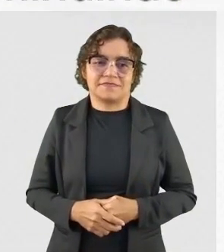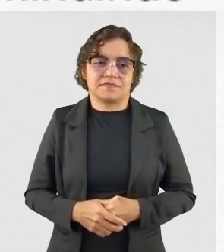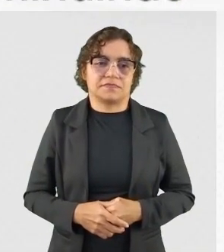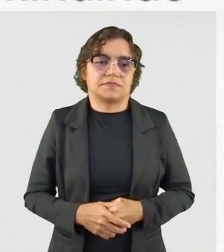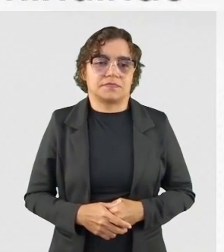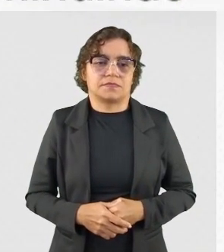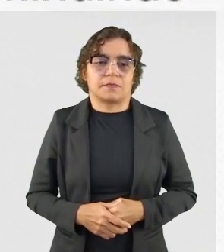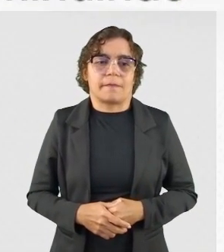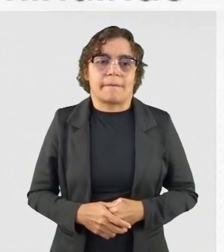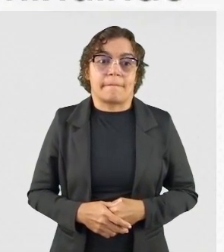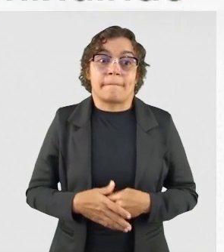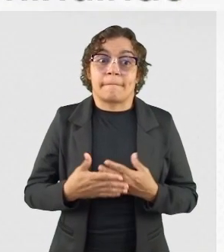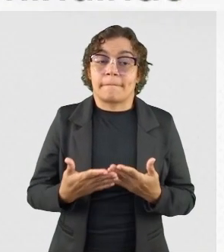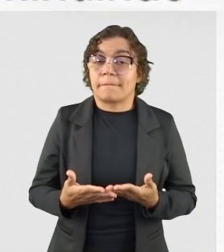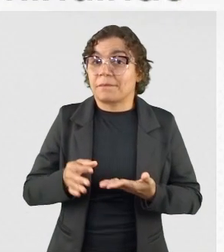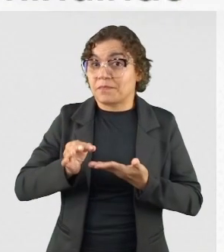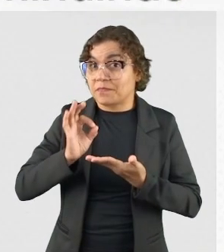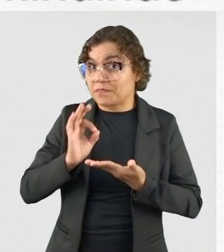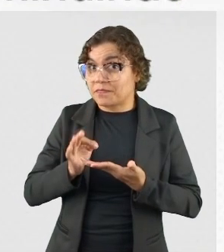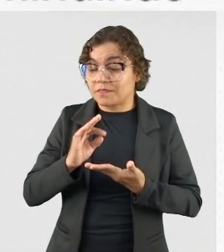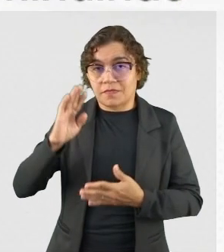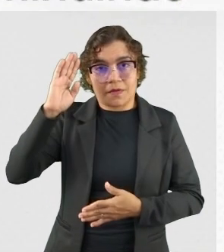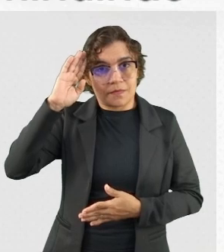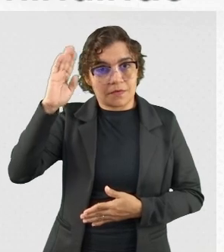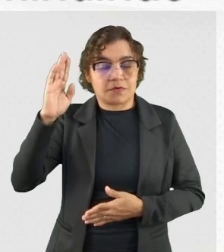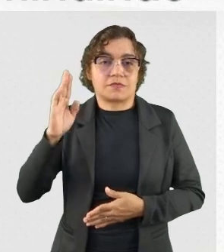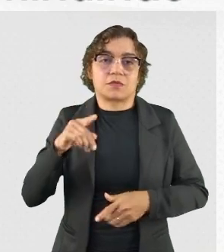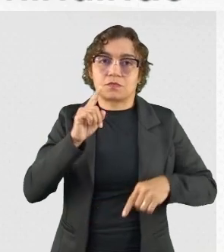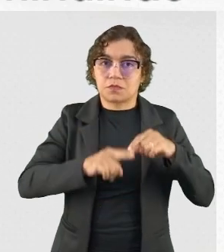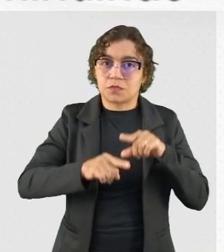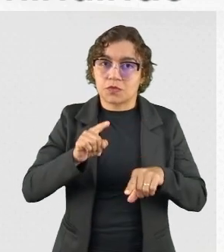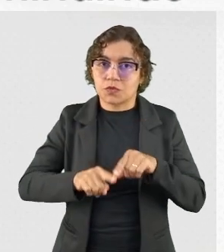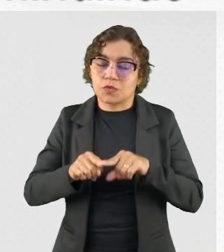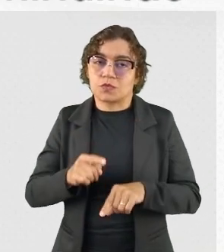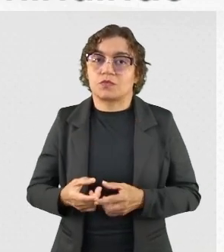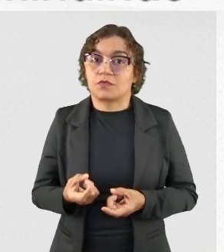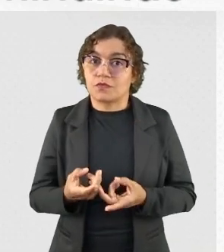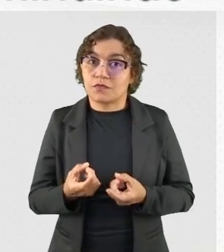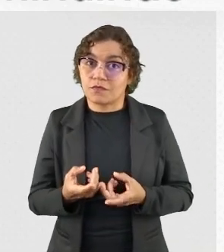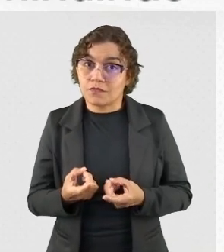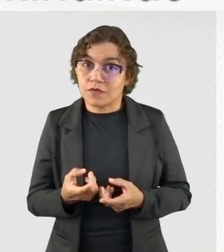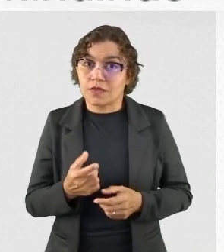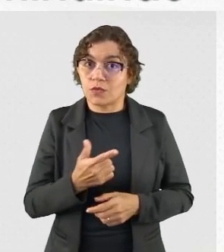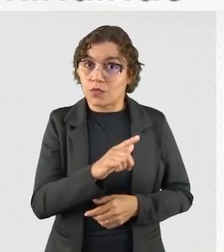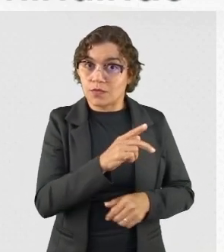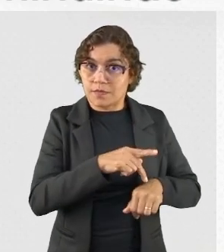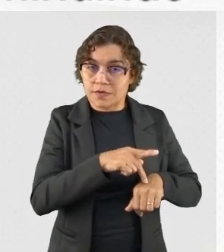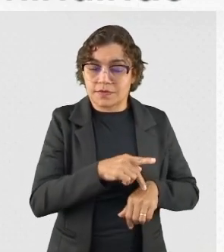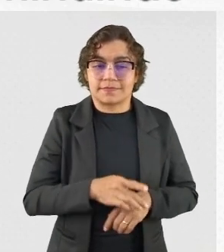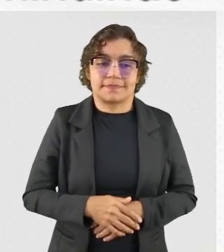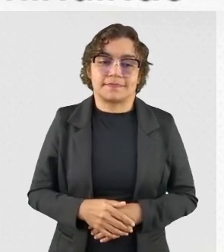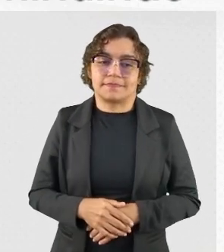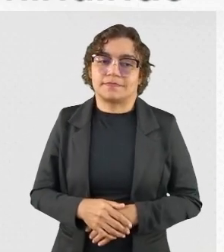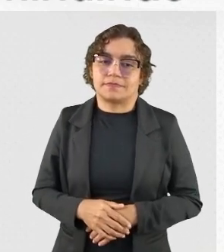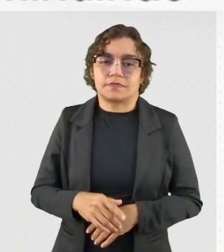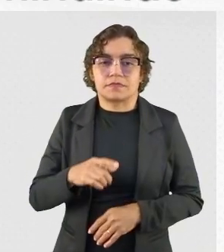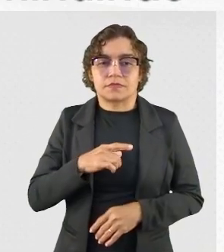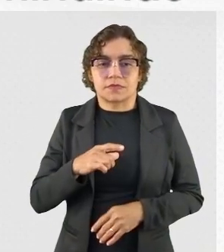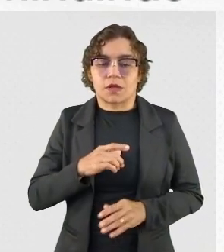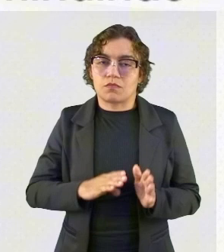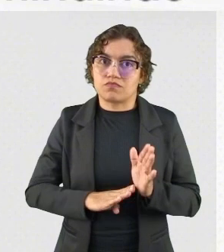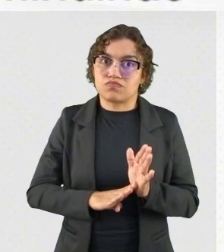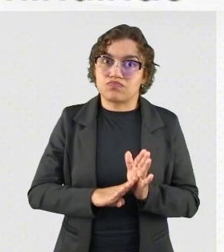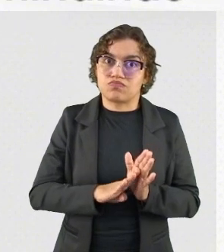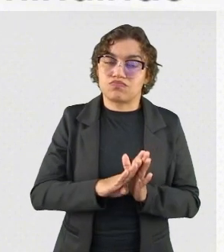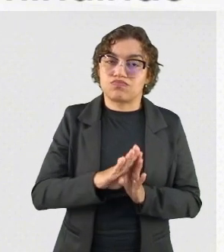Bom, o café, principal produto de exportação, né, do período, e você tem um crescimento da produção mundial do